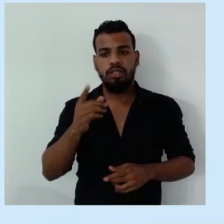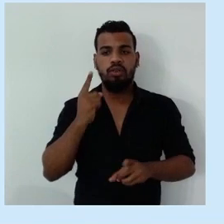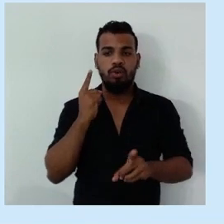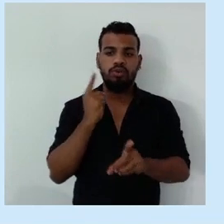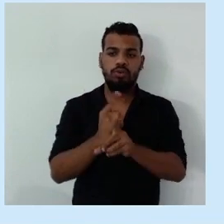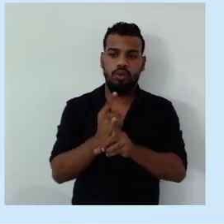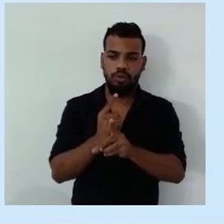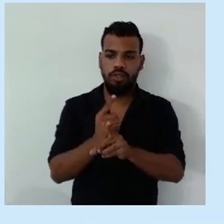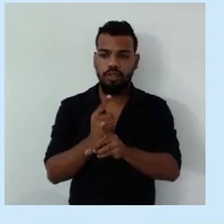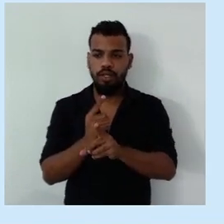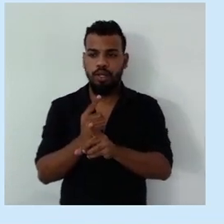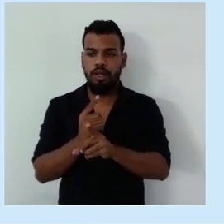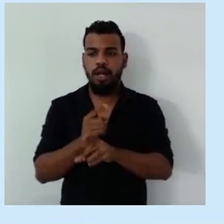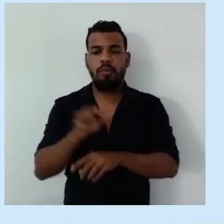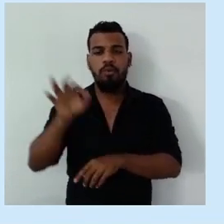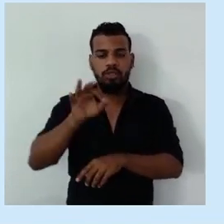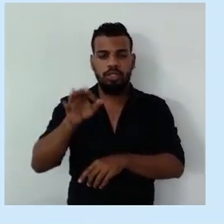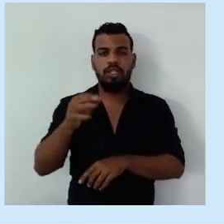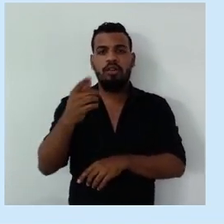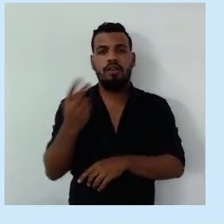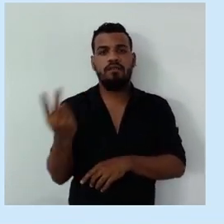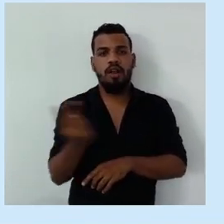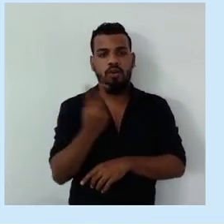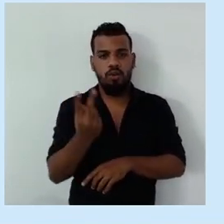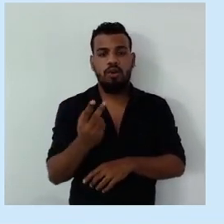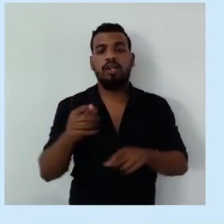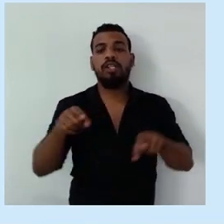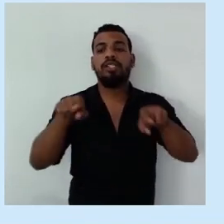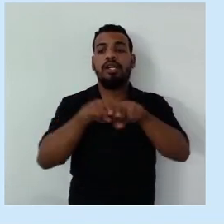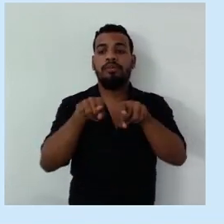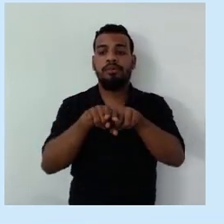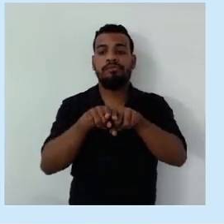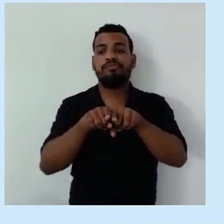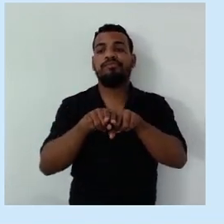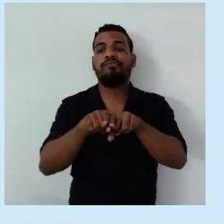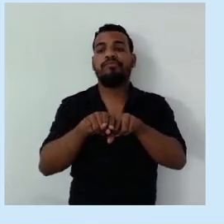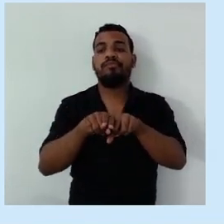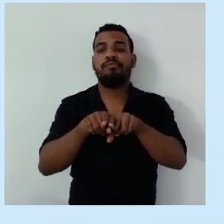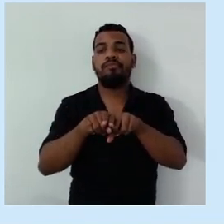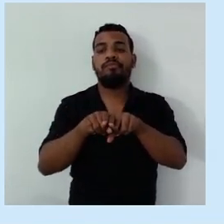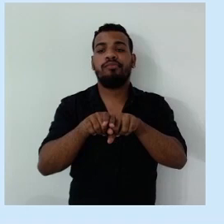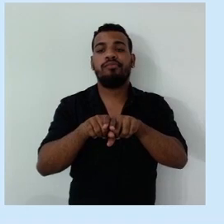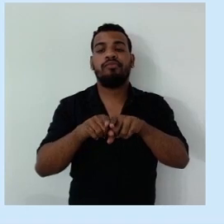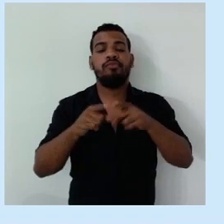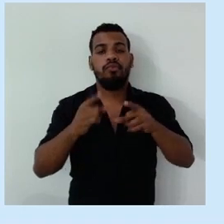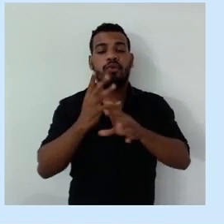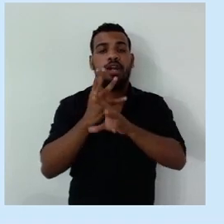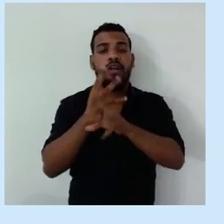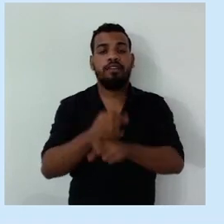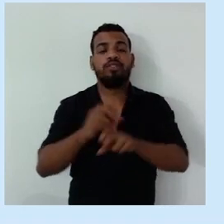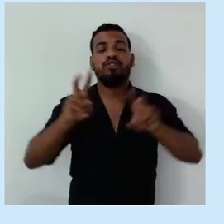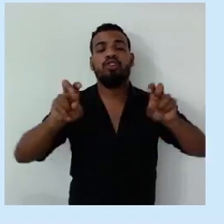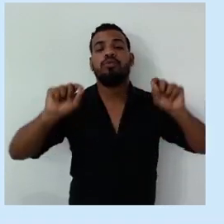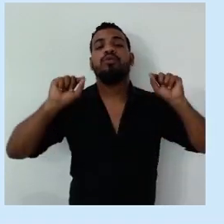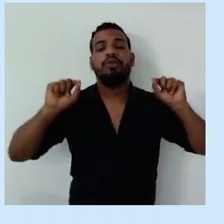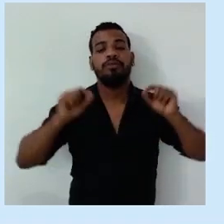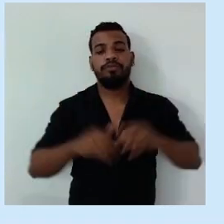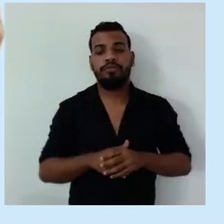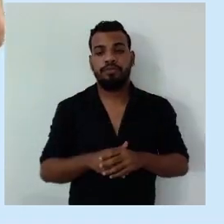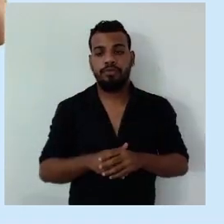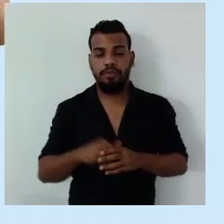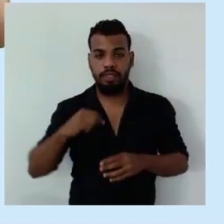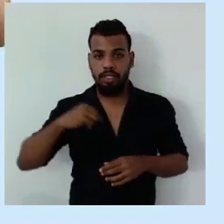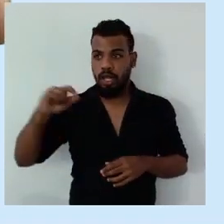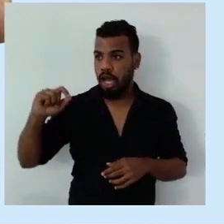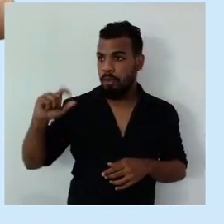a porcentagem de um determinado valor. Também a gente fez uma revisão de quando tem um